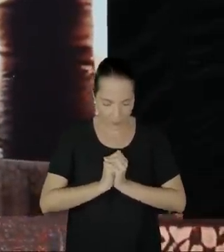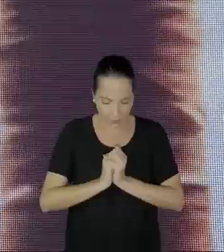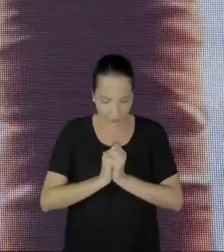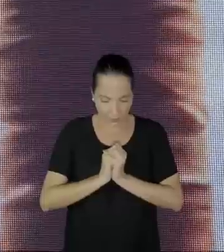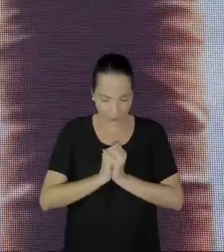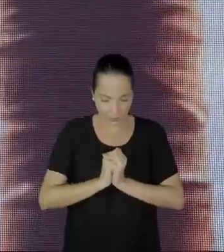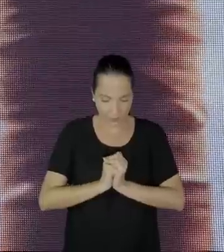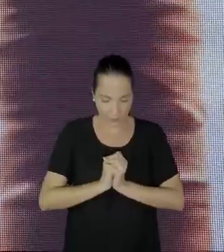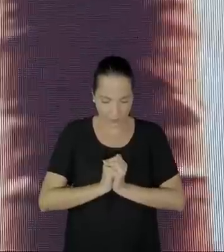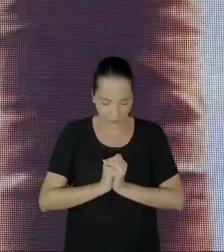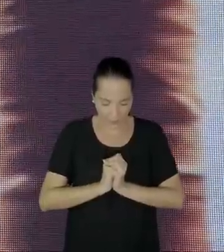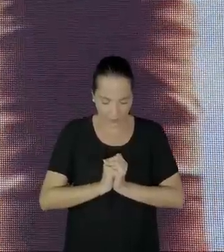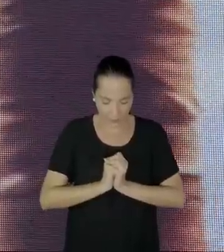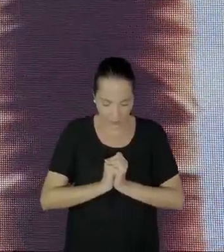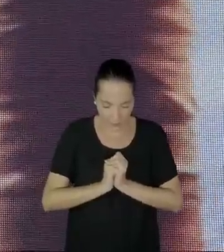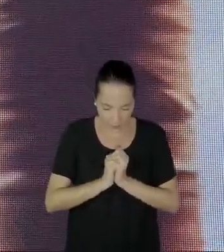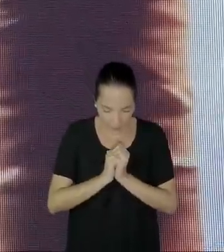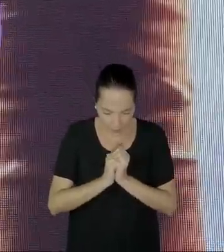inhe alma,